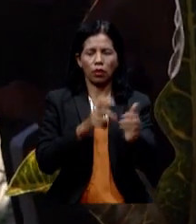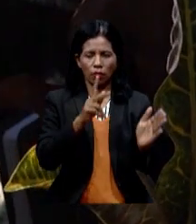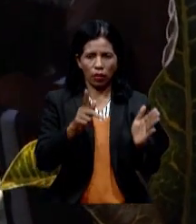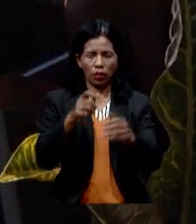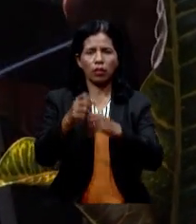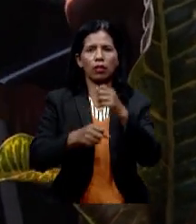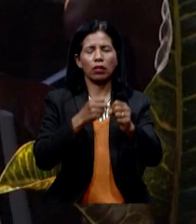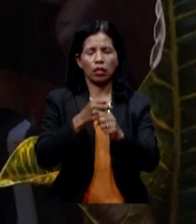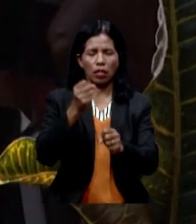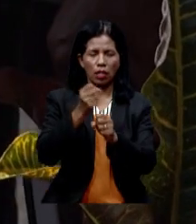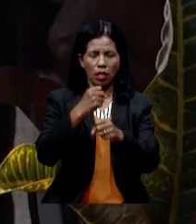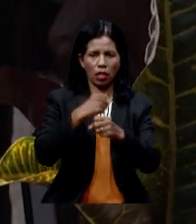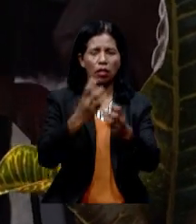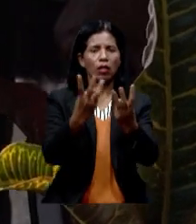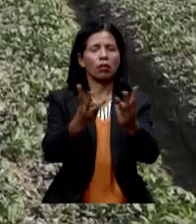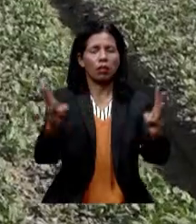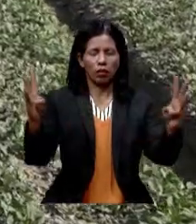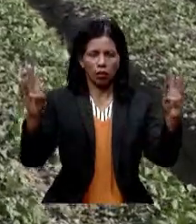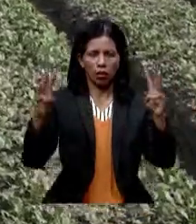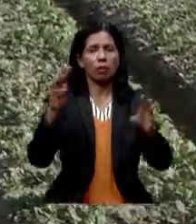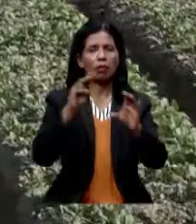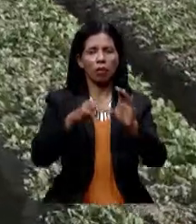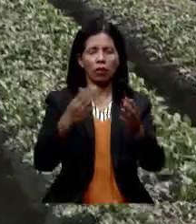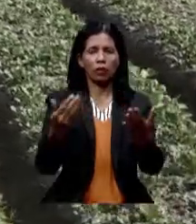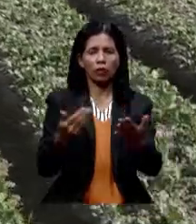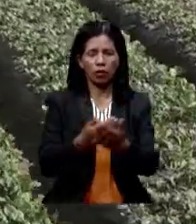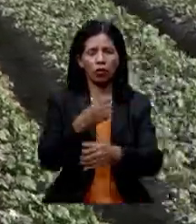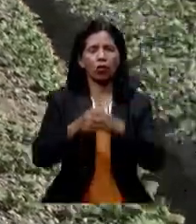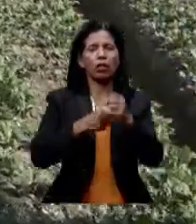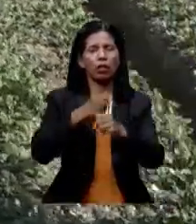se konstrui uluk moru haleu mercado fong ne, no tina noin